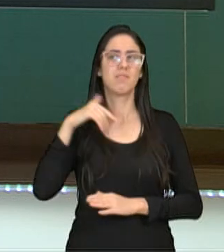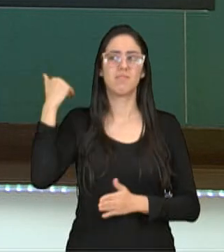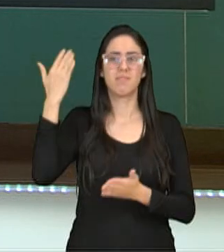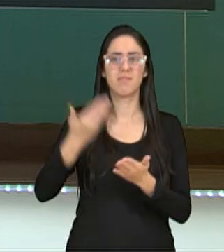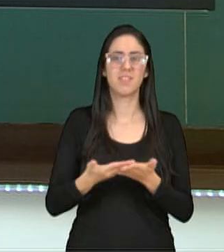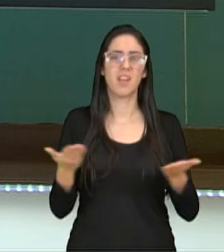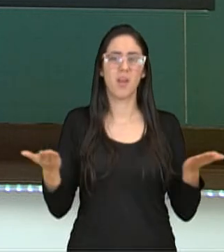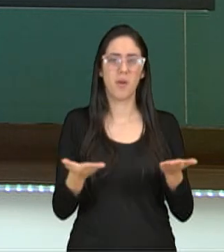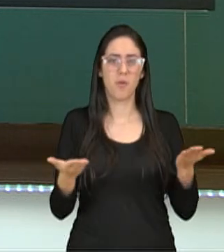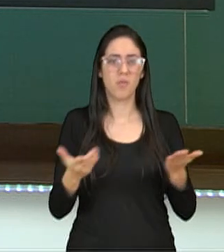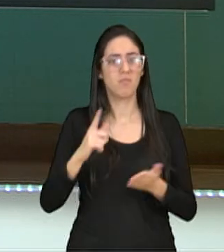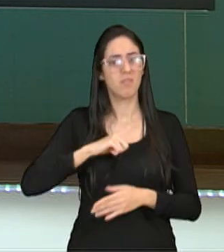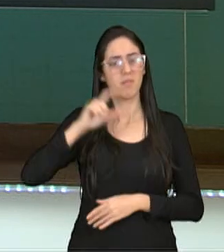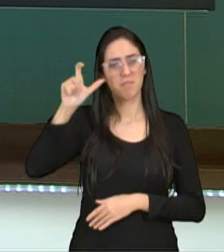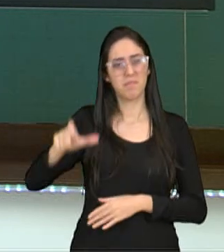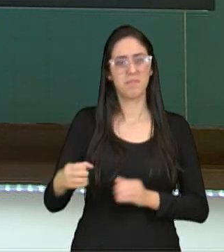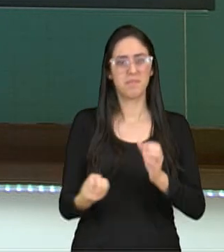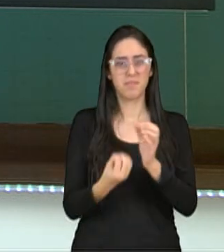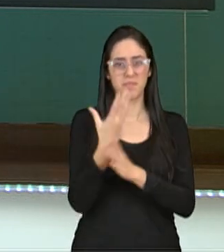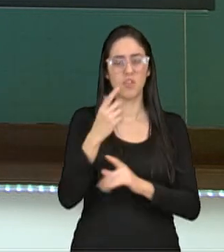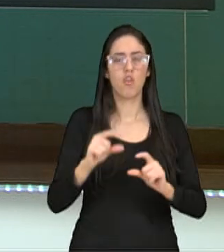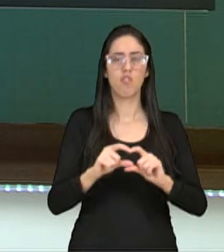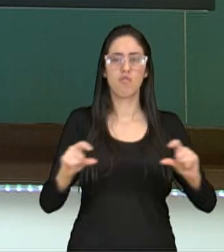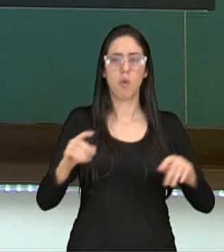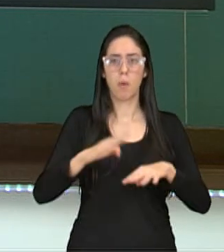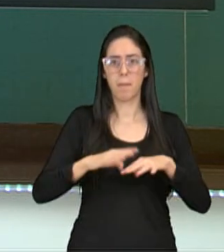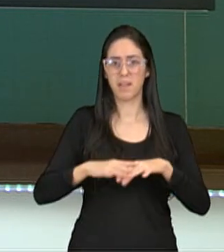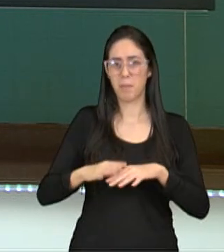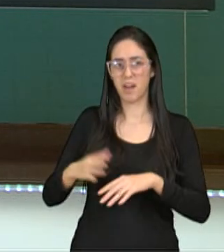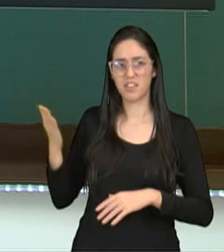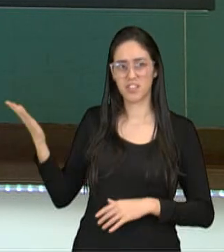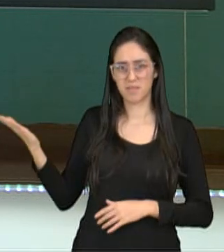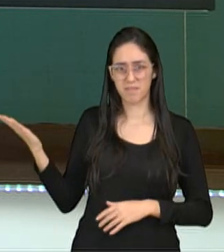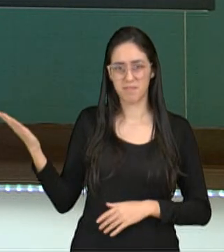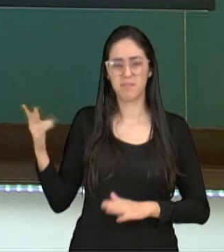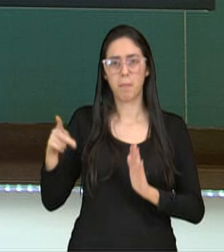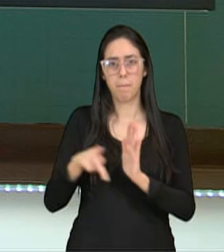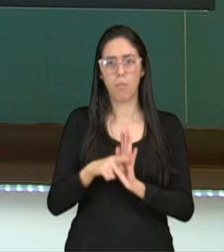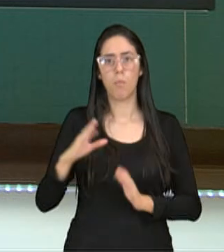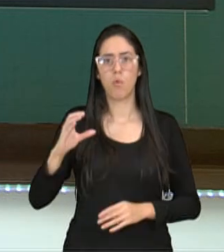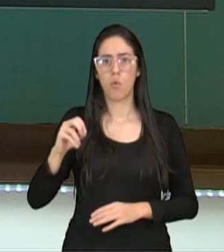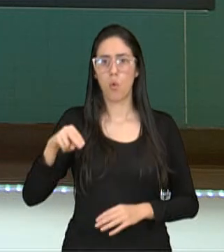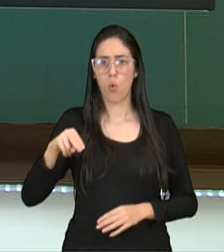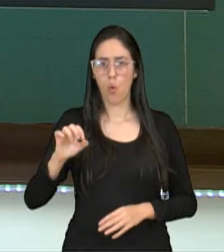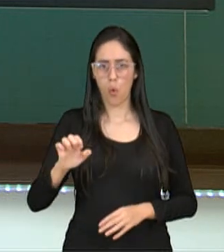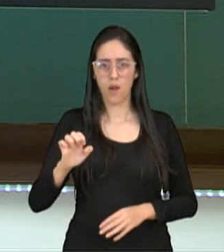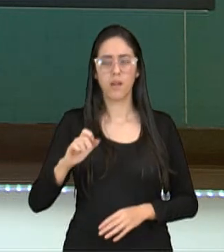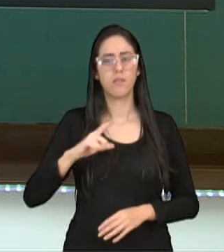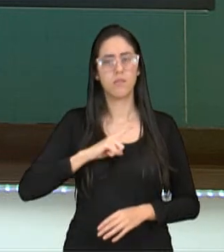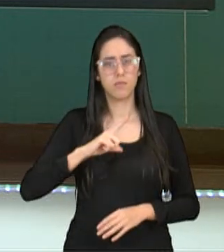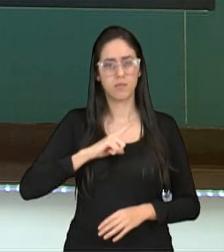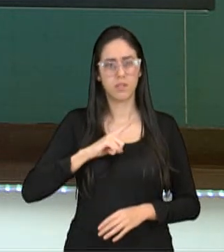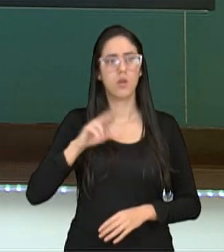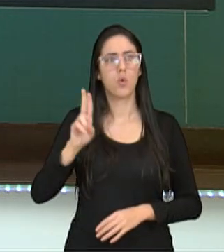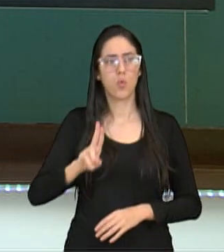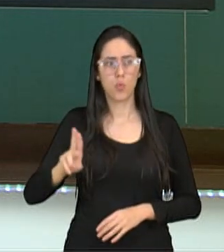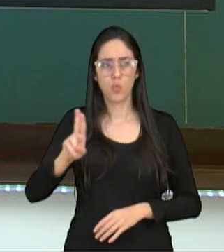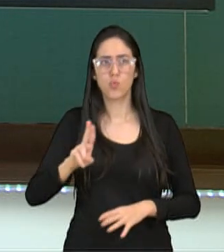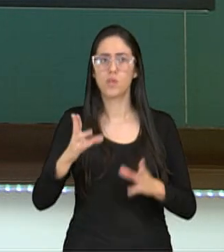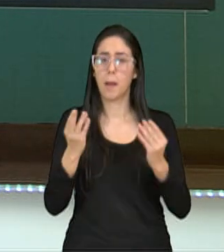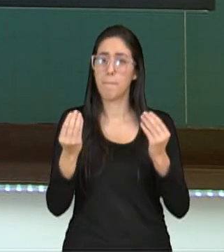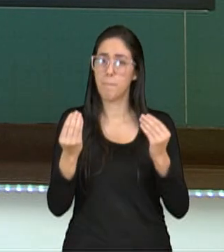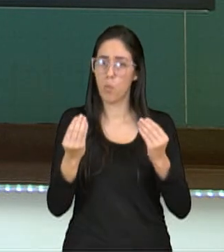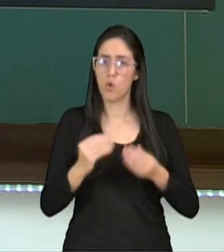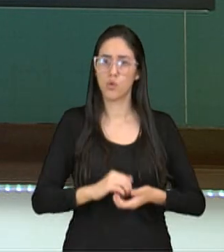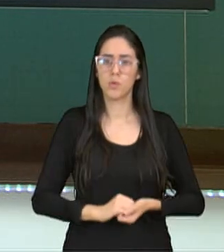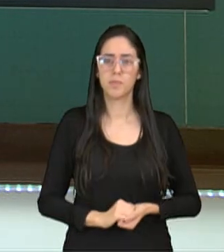chegar, através do princípio de Cavalieri, à forma do volume do nosso cone, que a gente vai utilizar muito a partir de